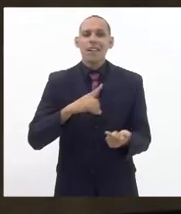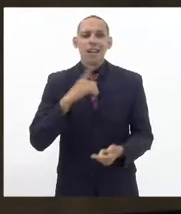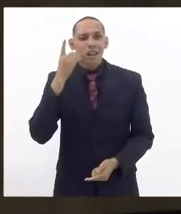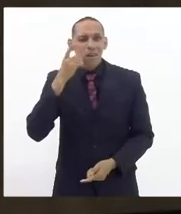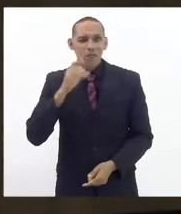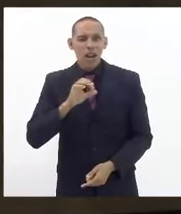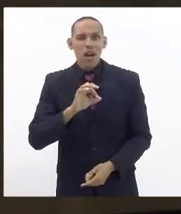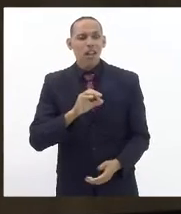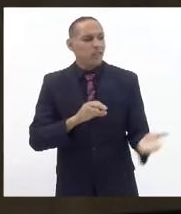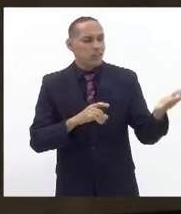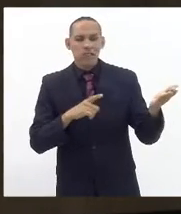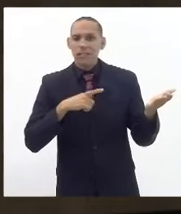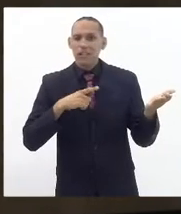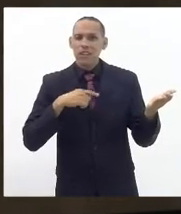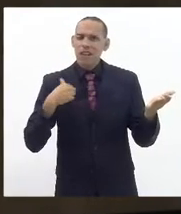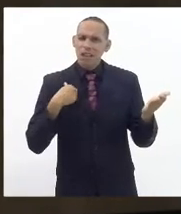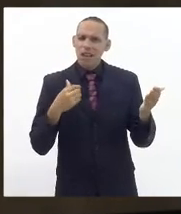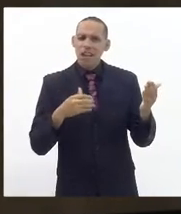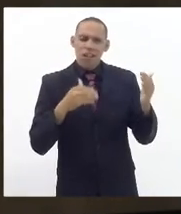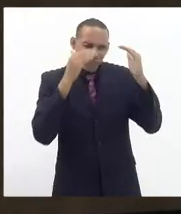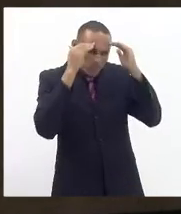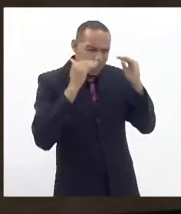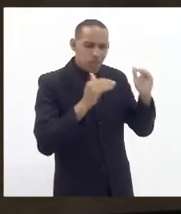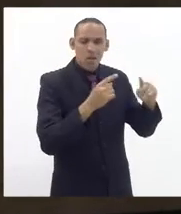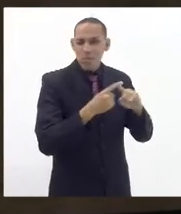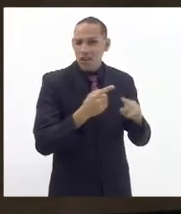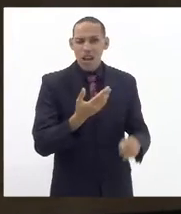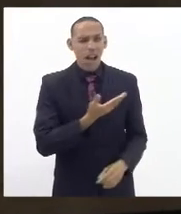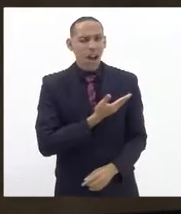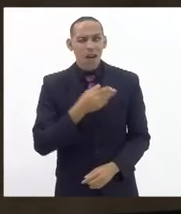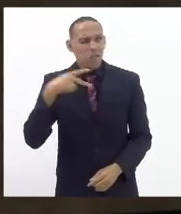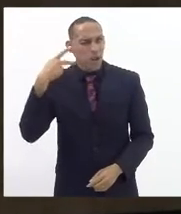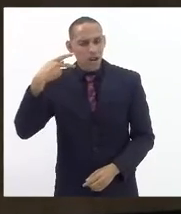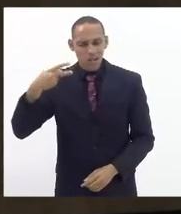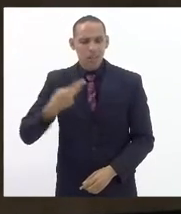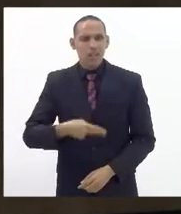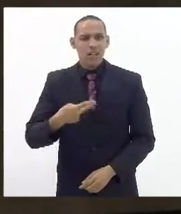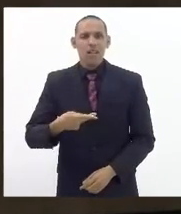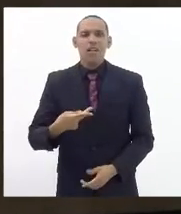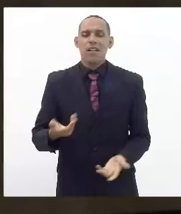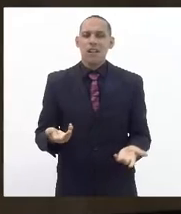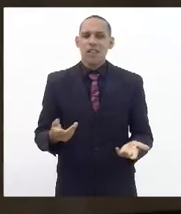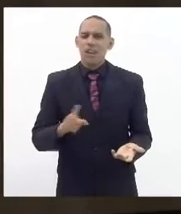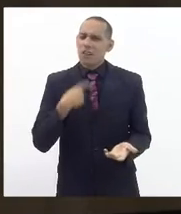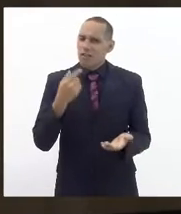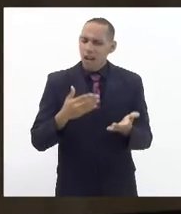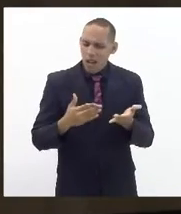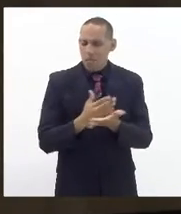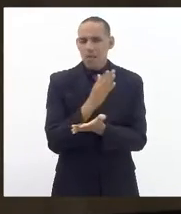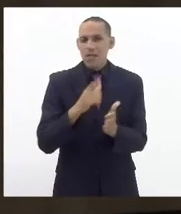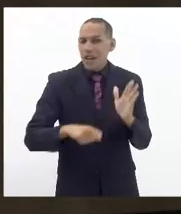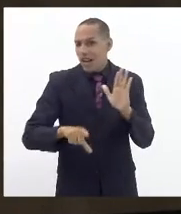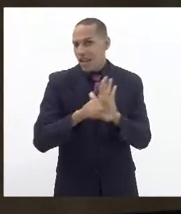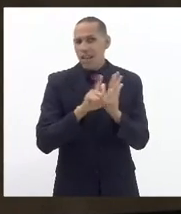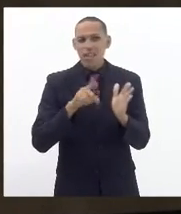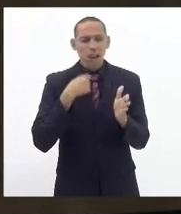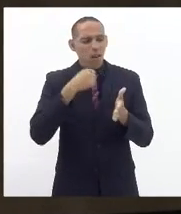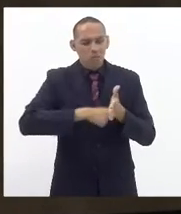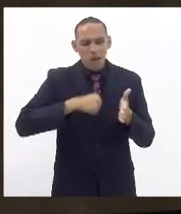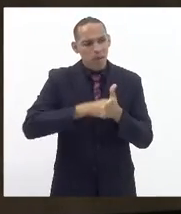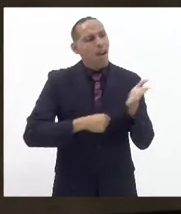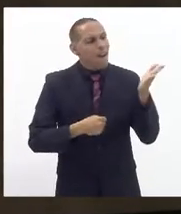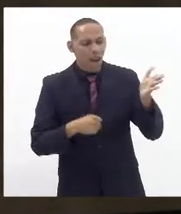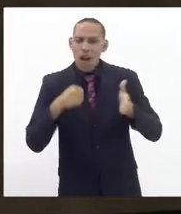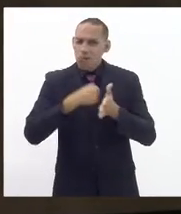máximo respeito, não só por ser uma brilhante colega de parlamento, aprovamos uma lei fruto de uma batalha incansável da deputada